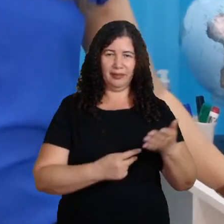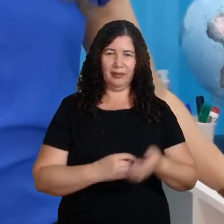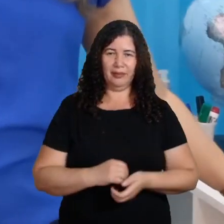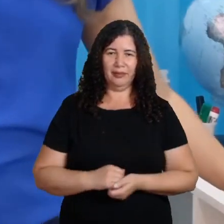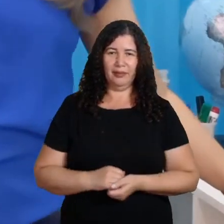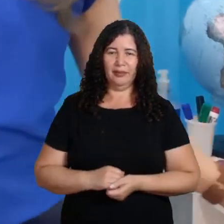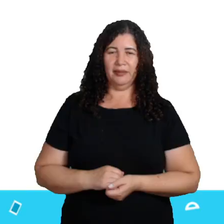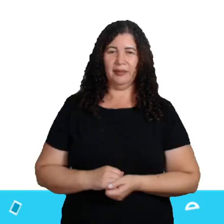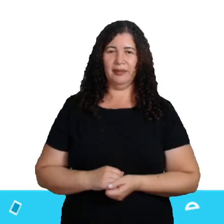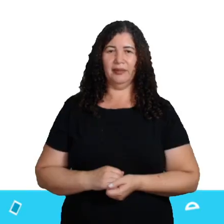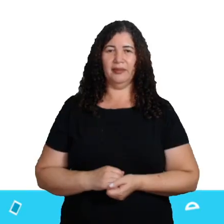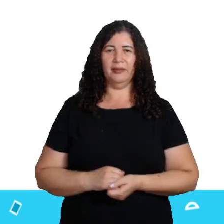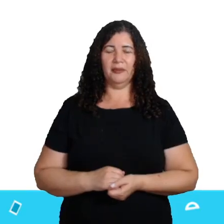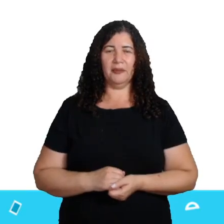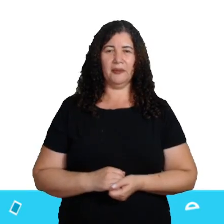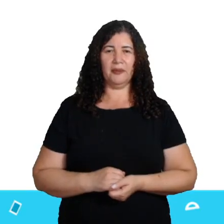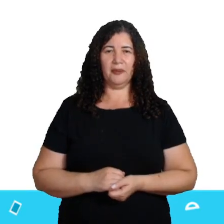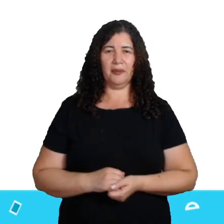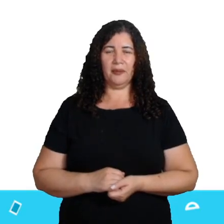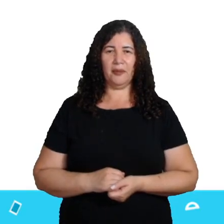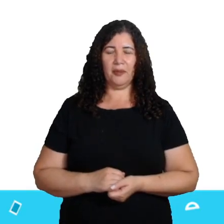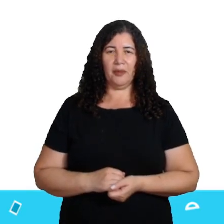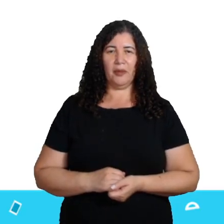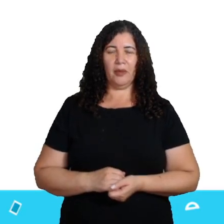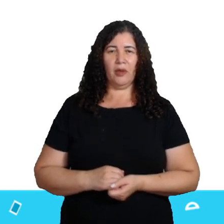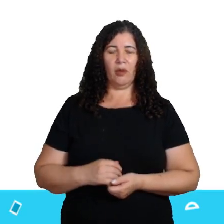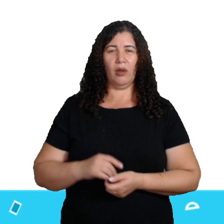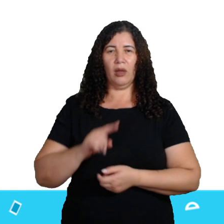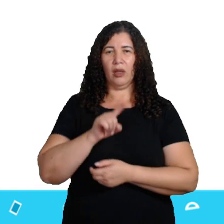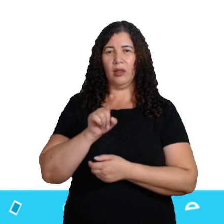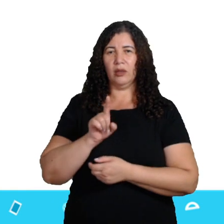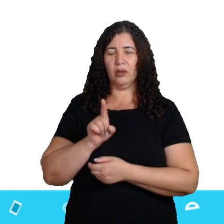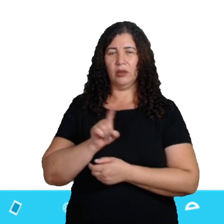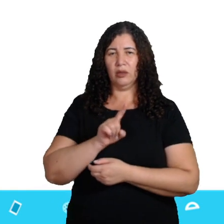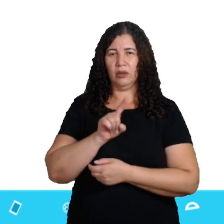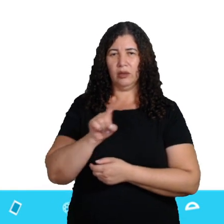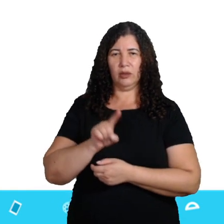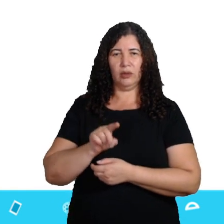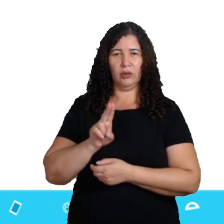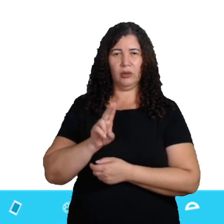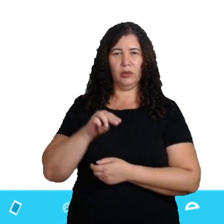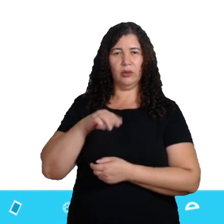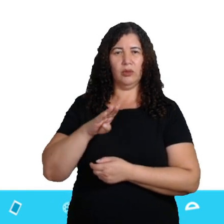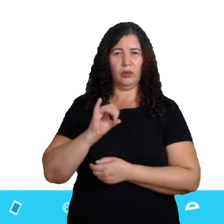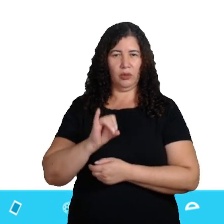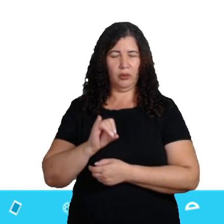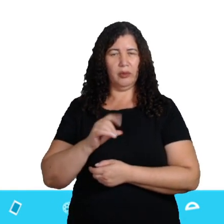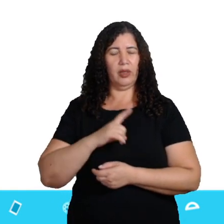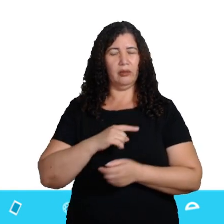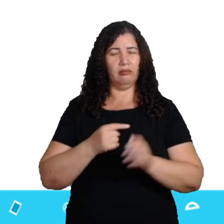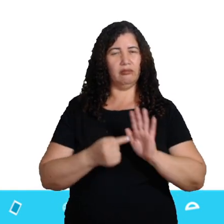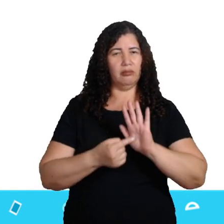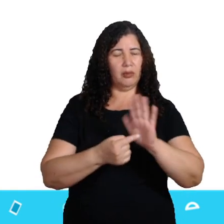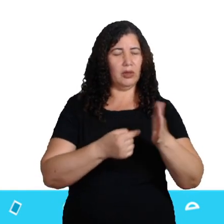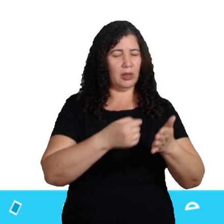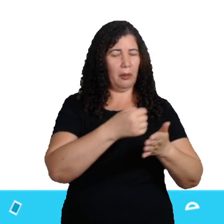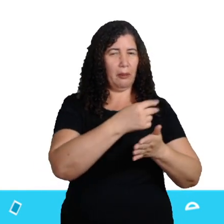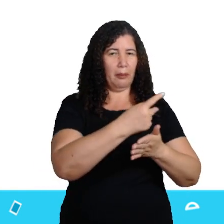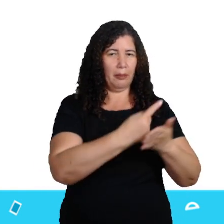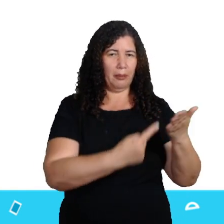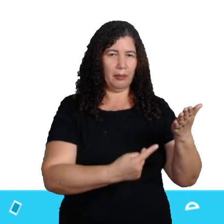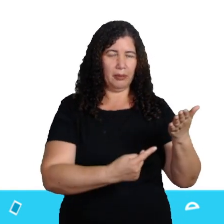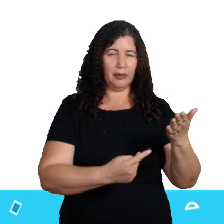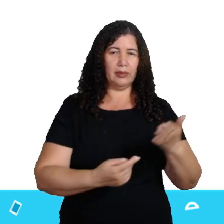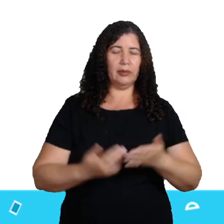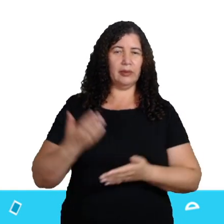poema, tudo bem? Quantos zumbis vão surgir na poesia daquela